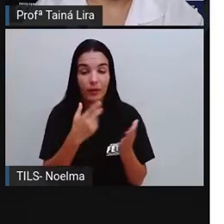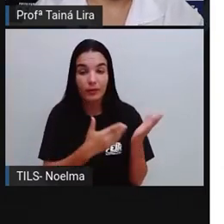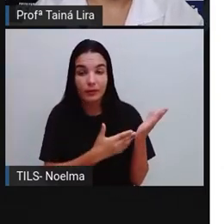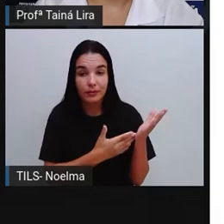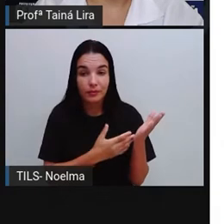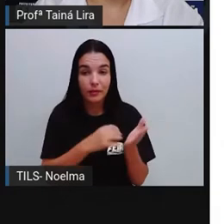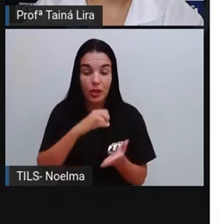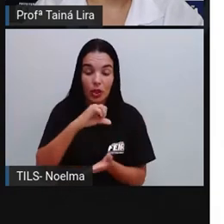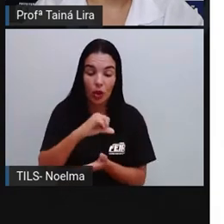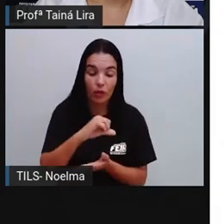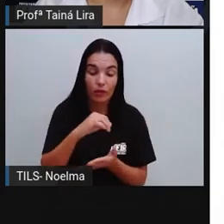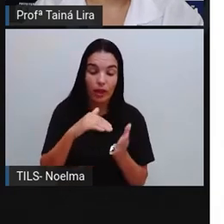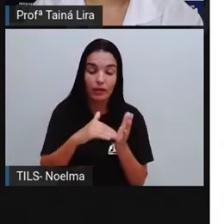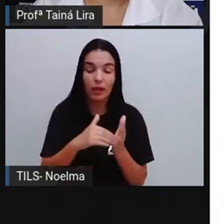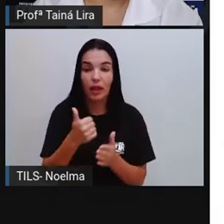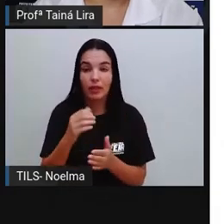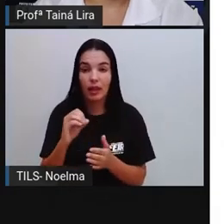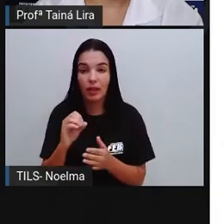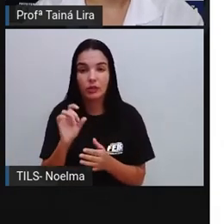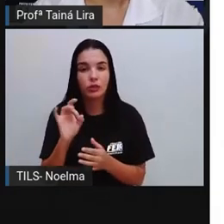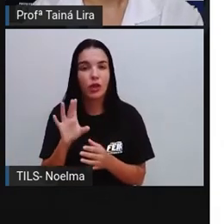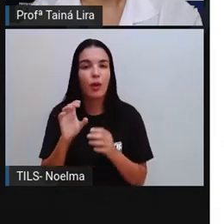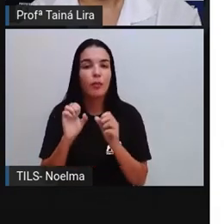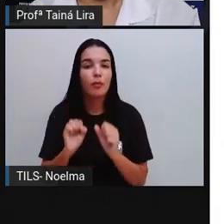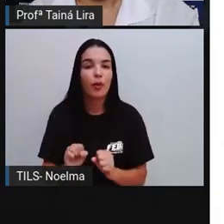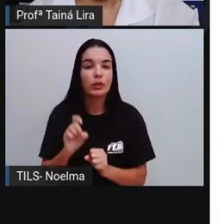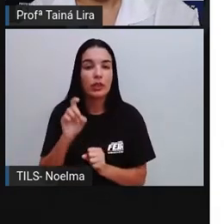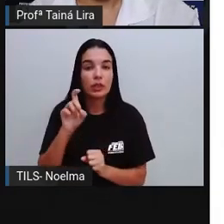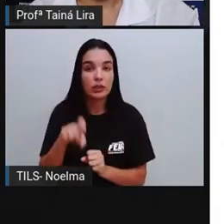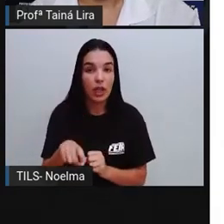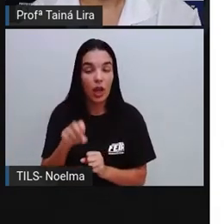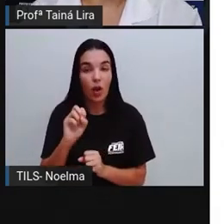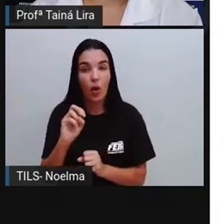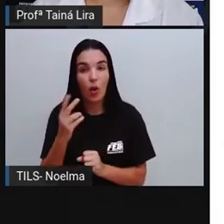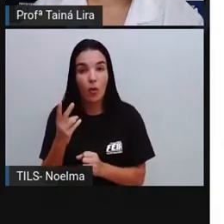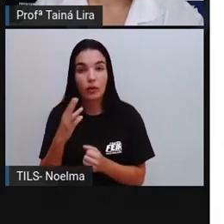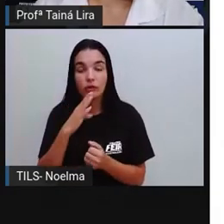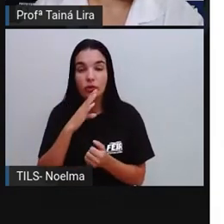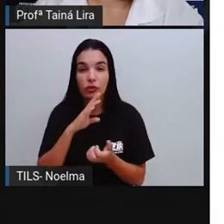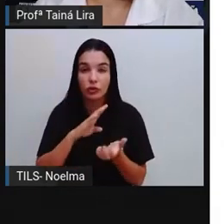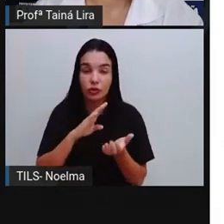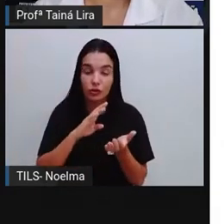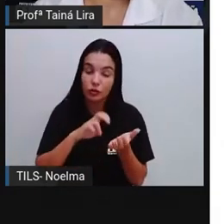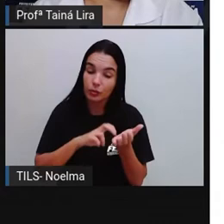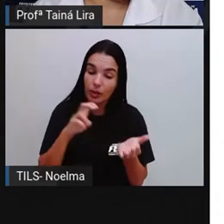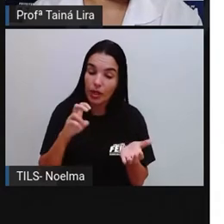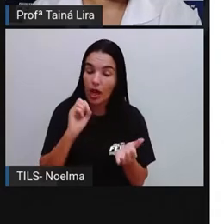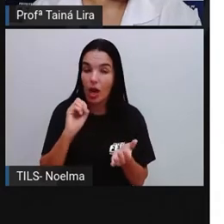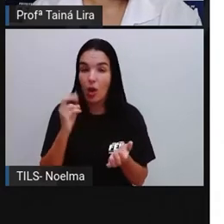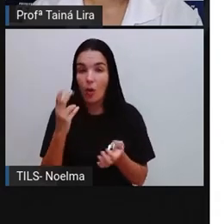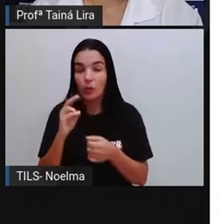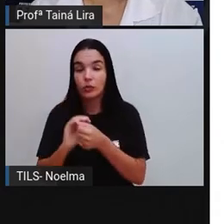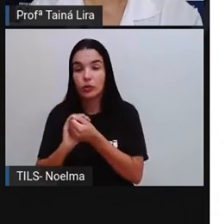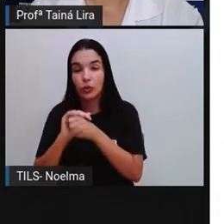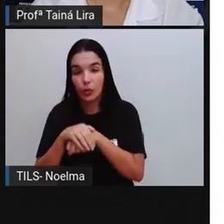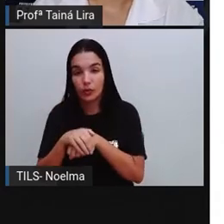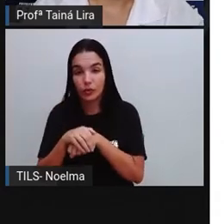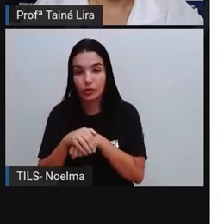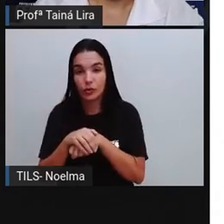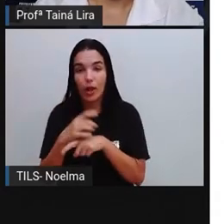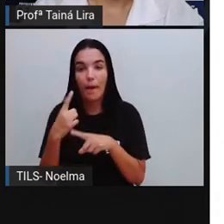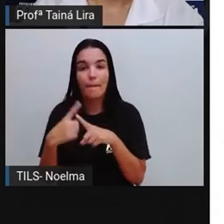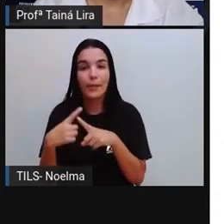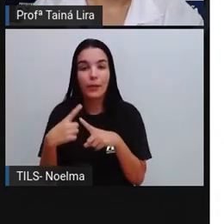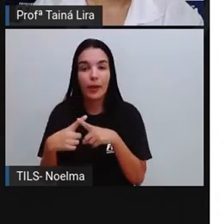às 10, ele só poderia ser, né, ou de manhã ou de noite, tá?